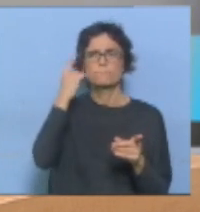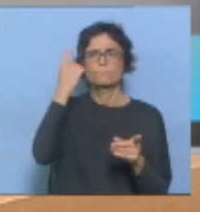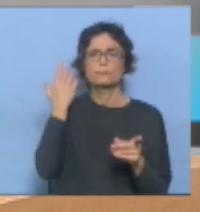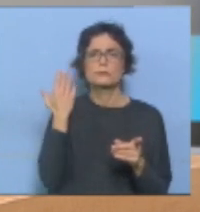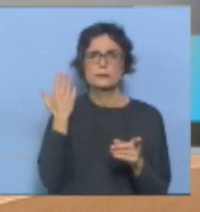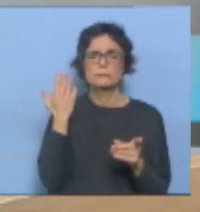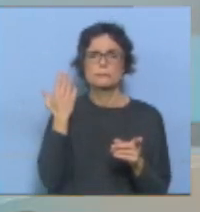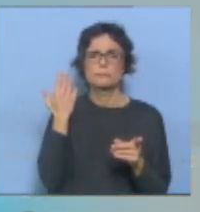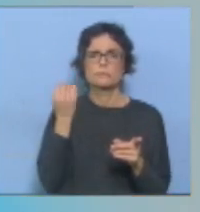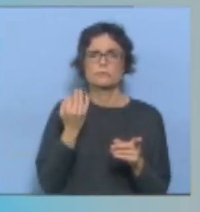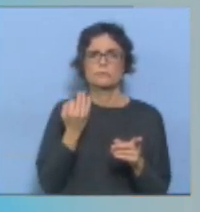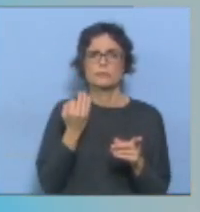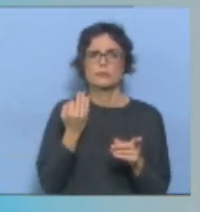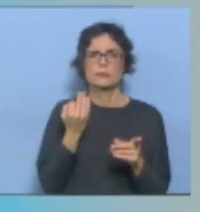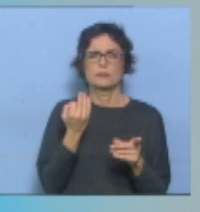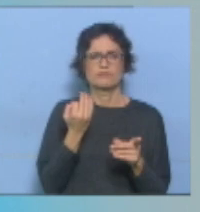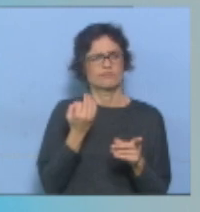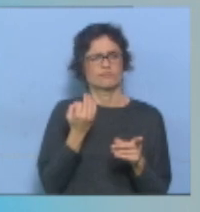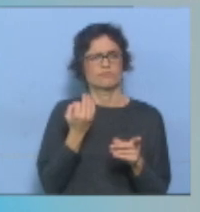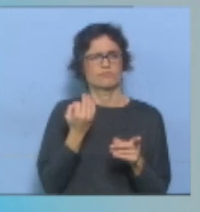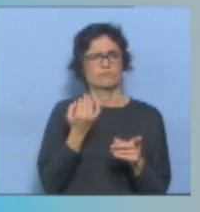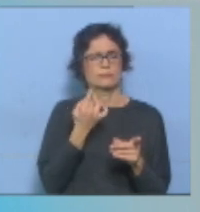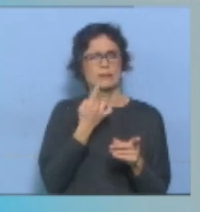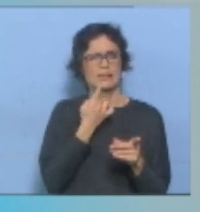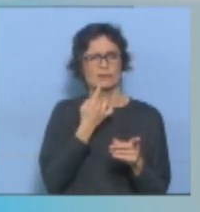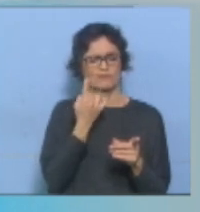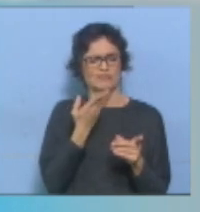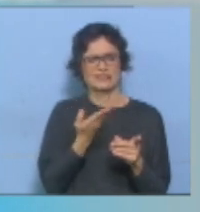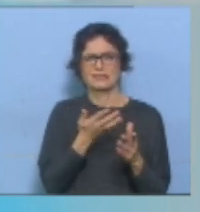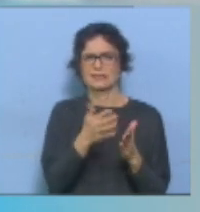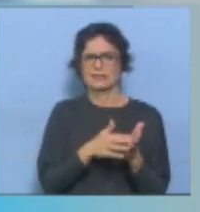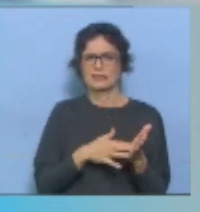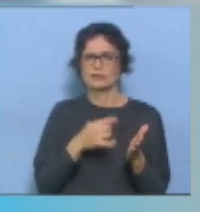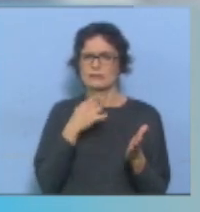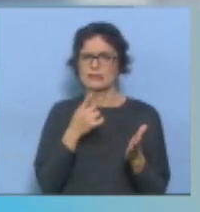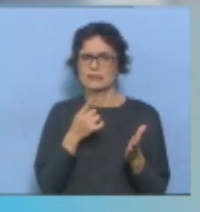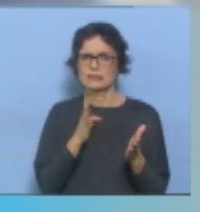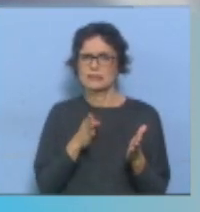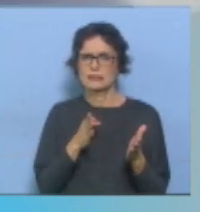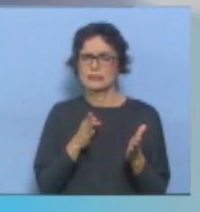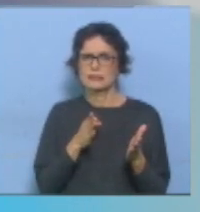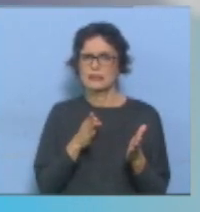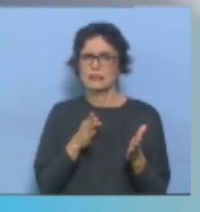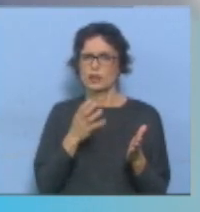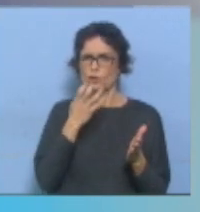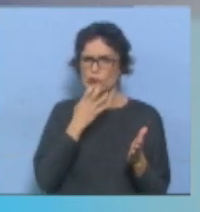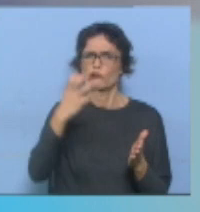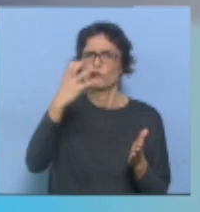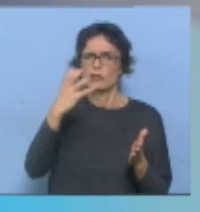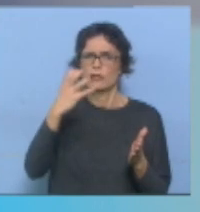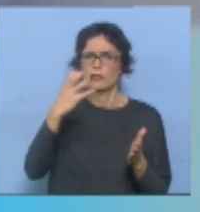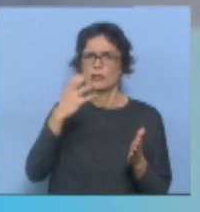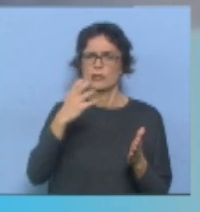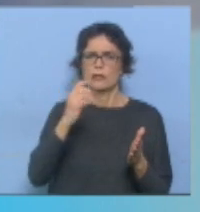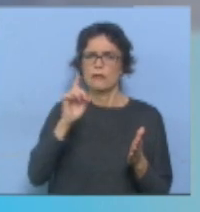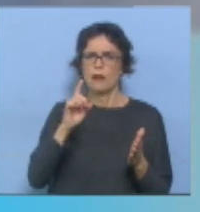que estranho é preciso dizer que não se grita ou não é necessário falar mais alto com uma pessoa surda,